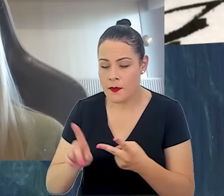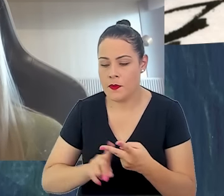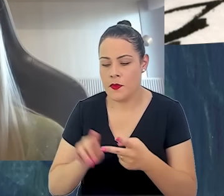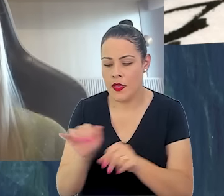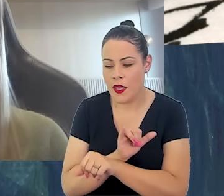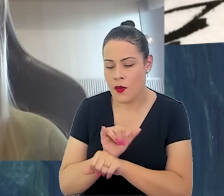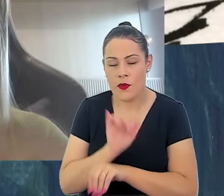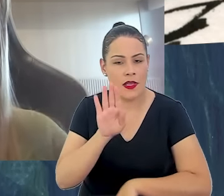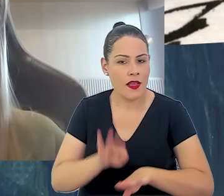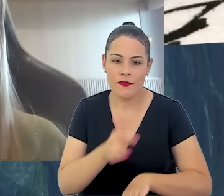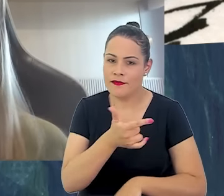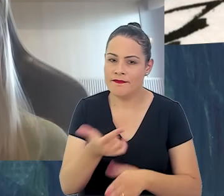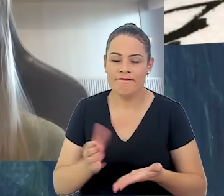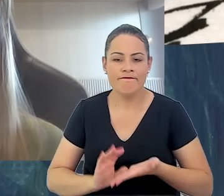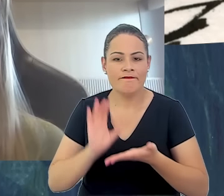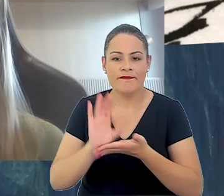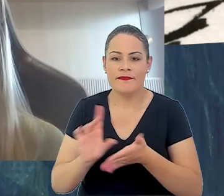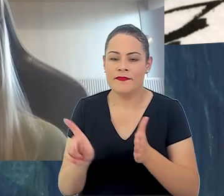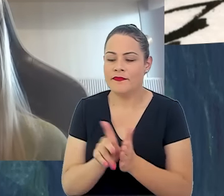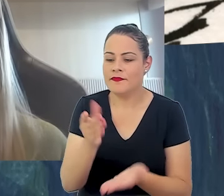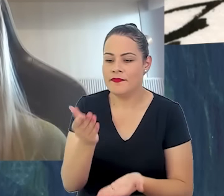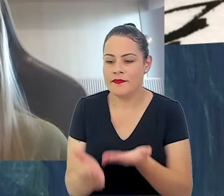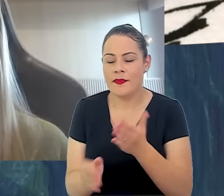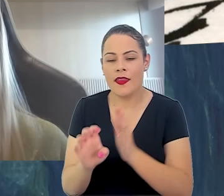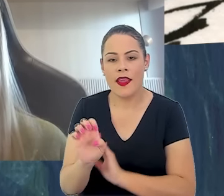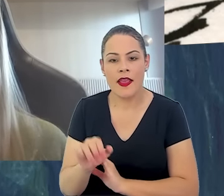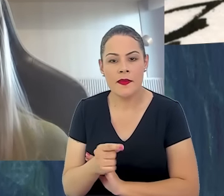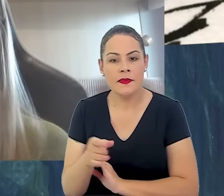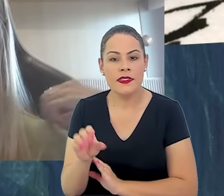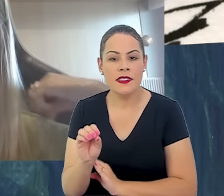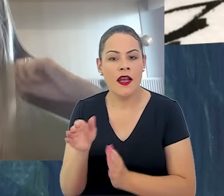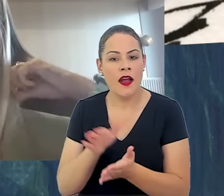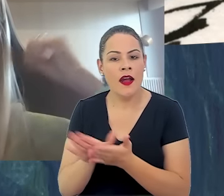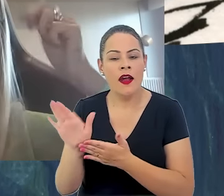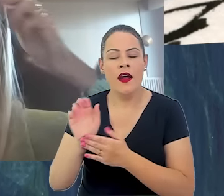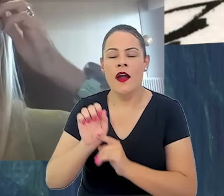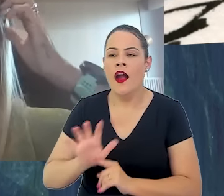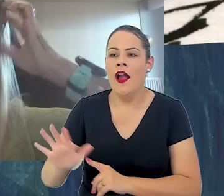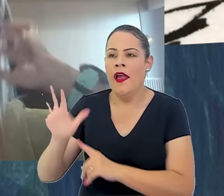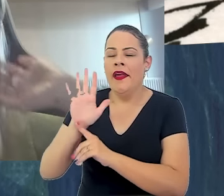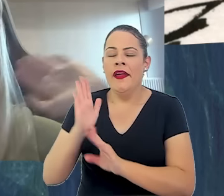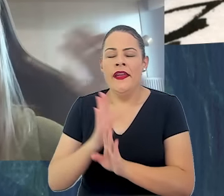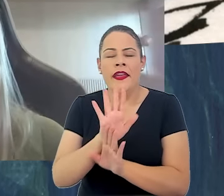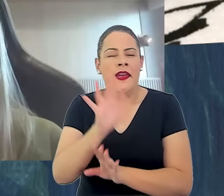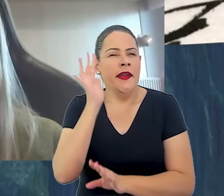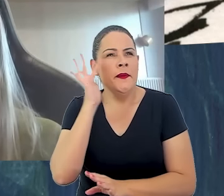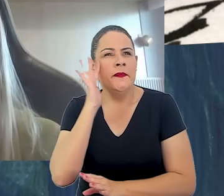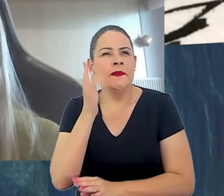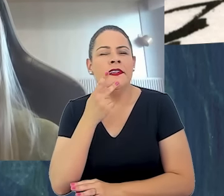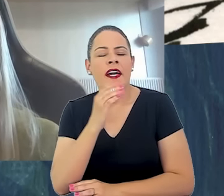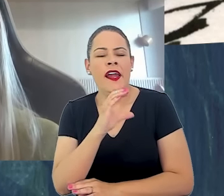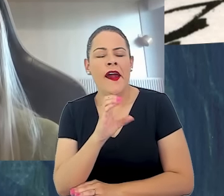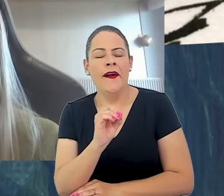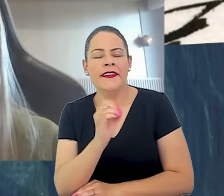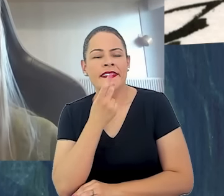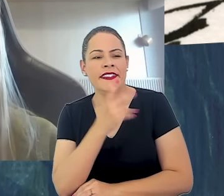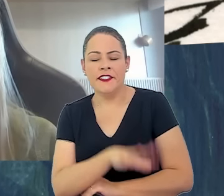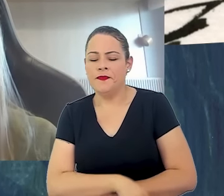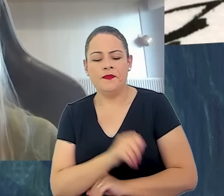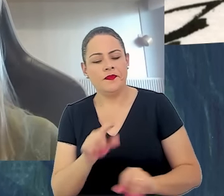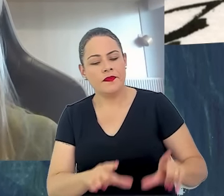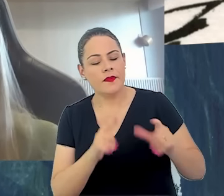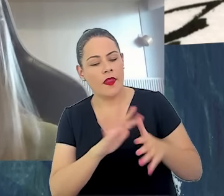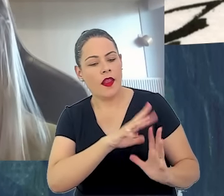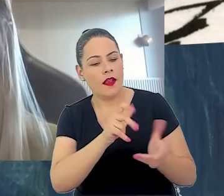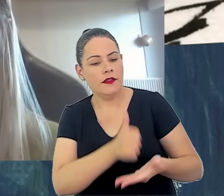que muitas vezes não são compensados no custo de emissão, né? Porque, logicamente, um CFO pensa assim, poxa, mas se eu vou emitir um